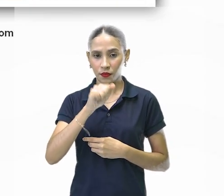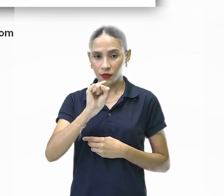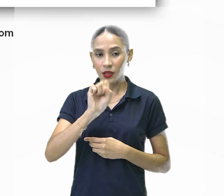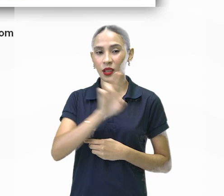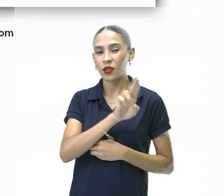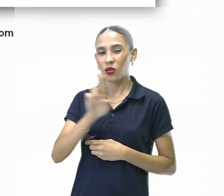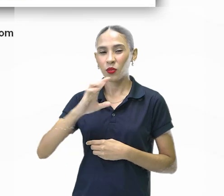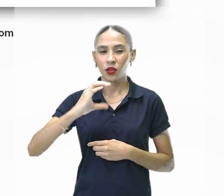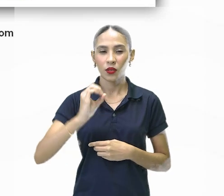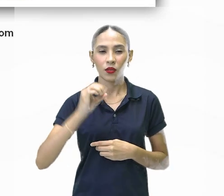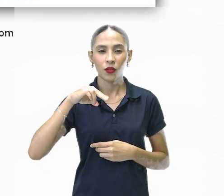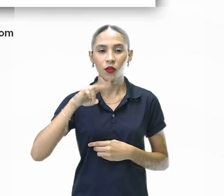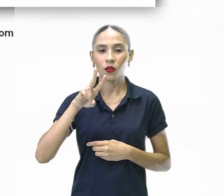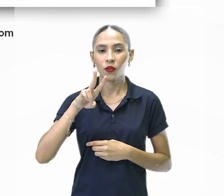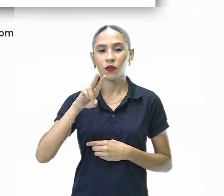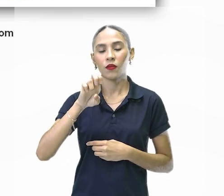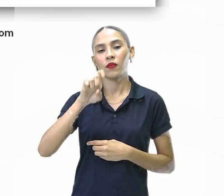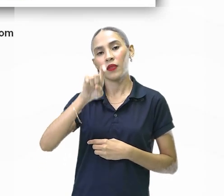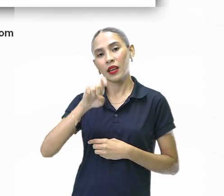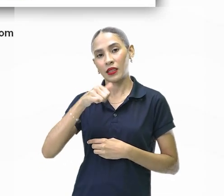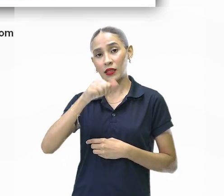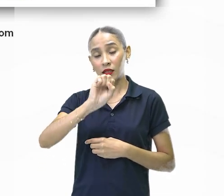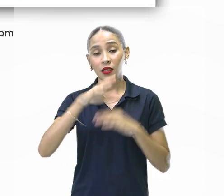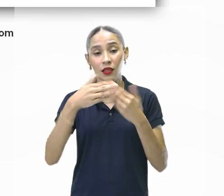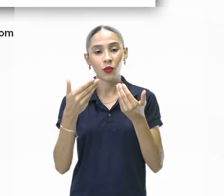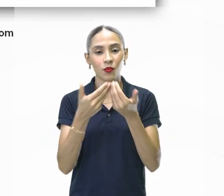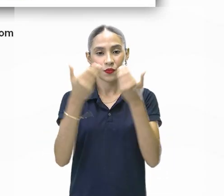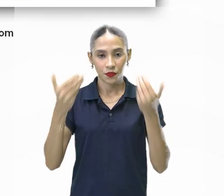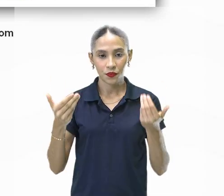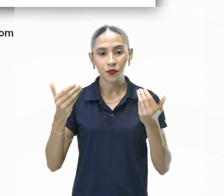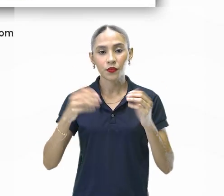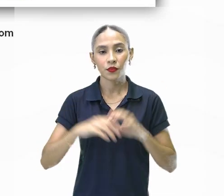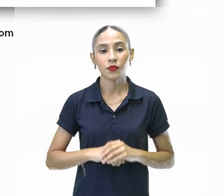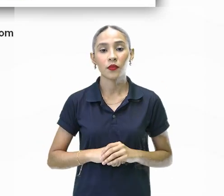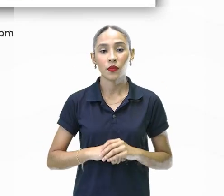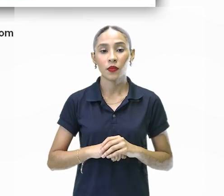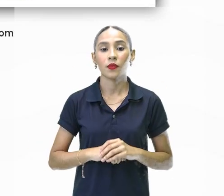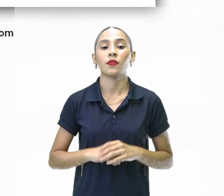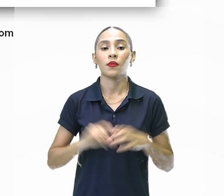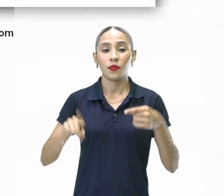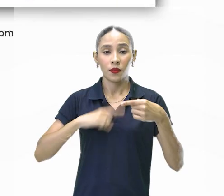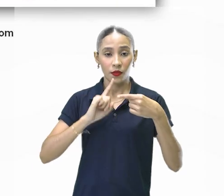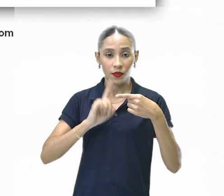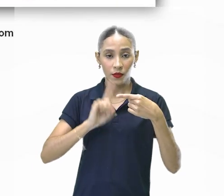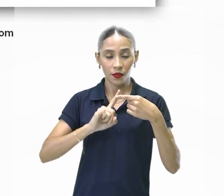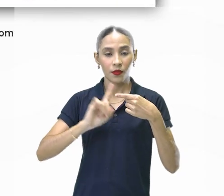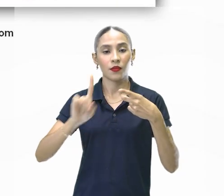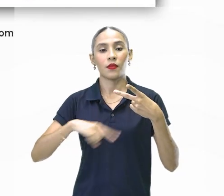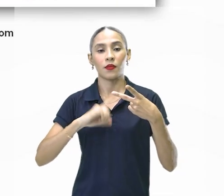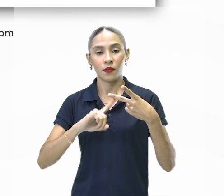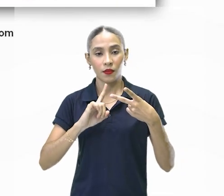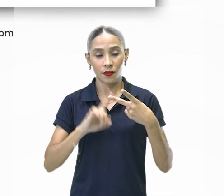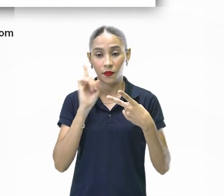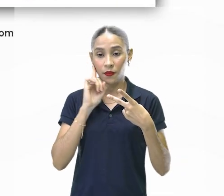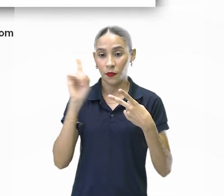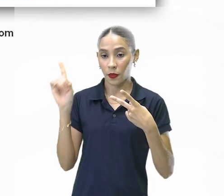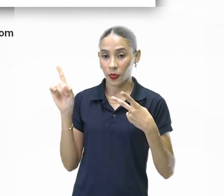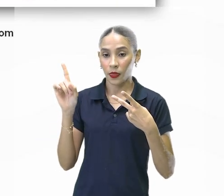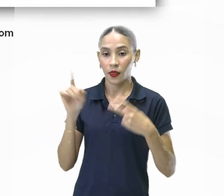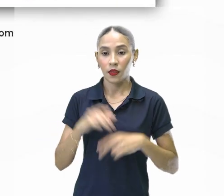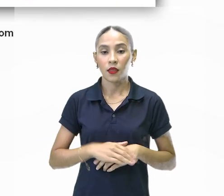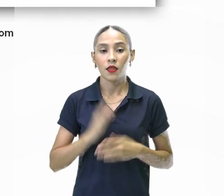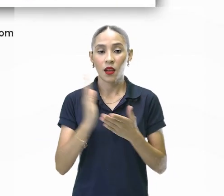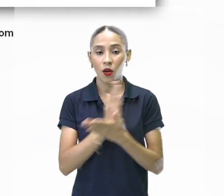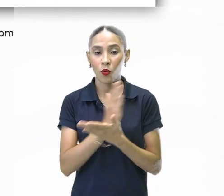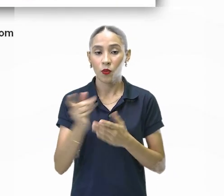tá certo, pessoal? Então, essa divisão aí é feita para as lentes. Nós temos lentes côncavas e lentes convexas.